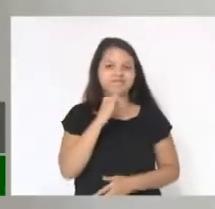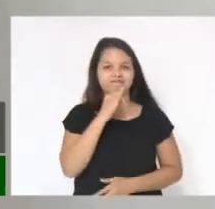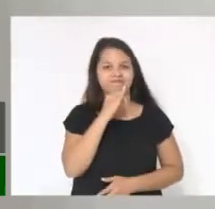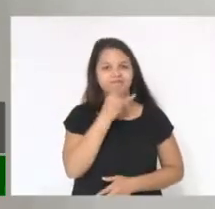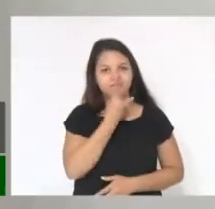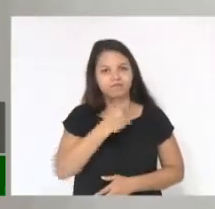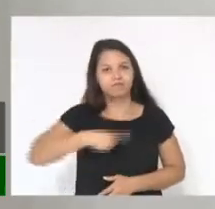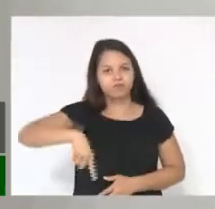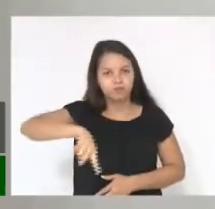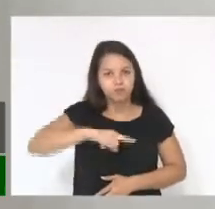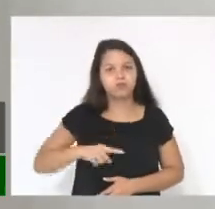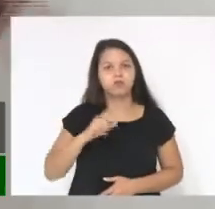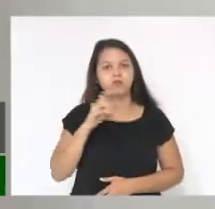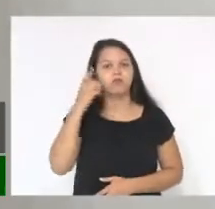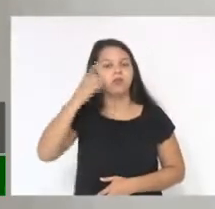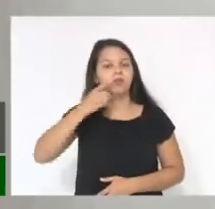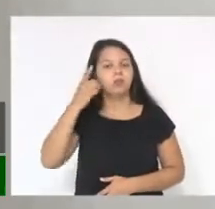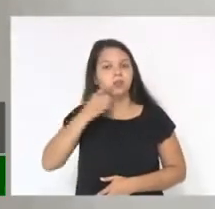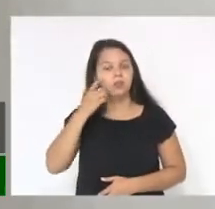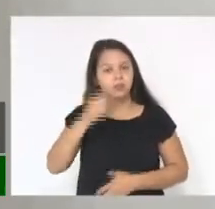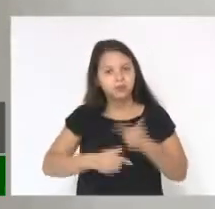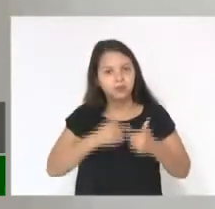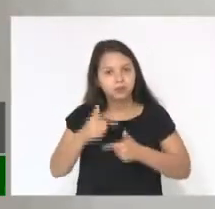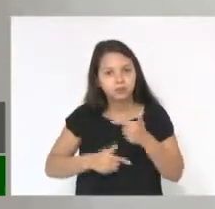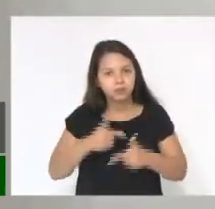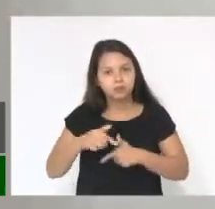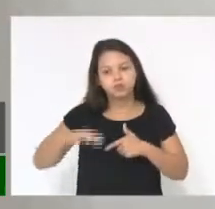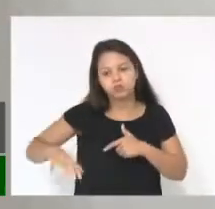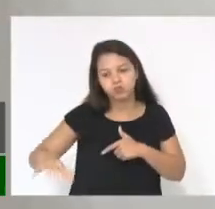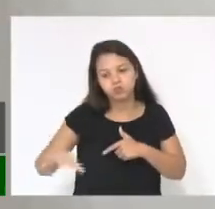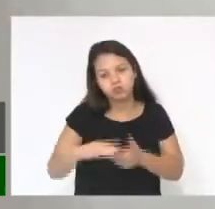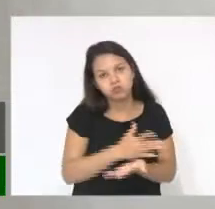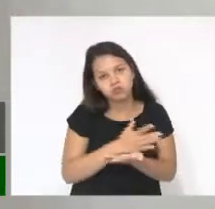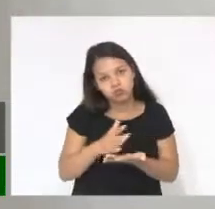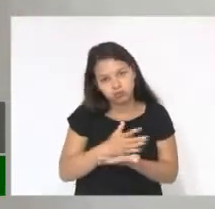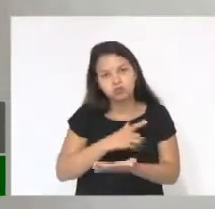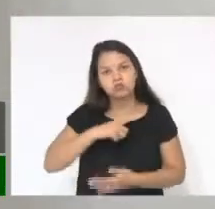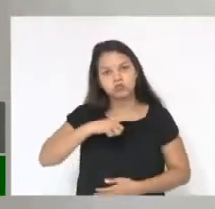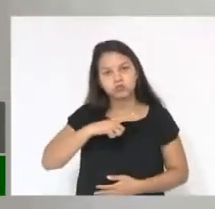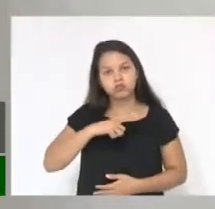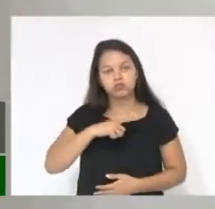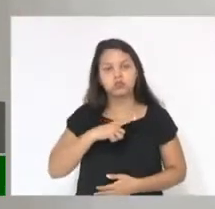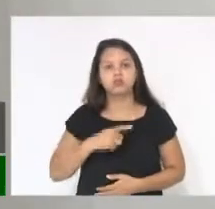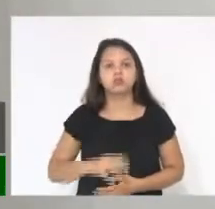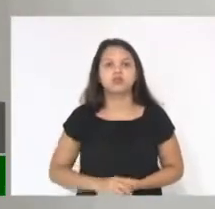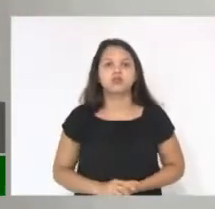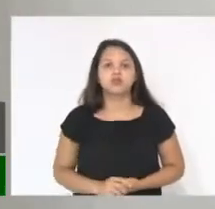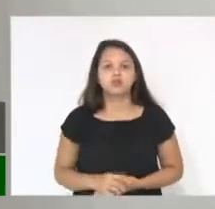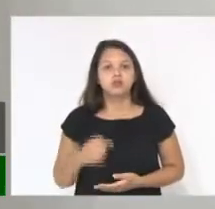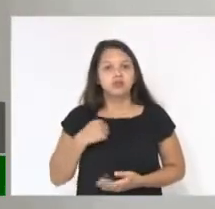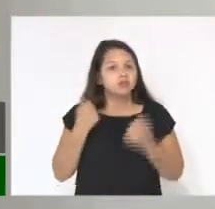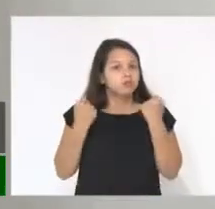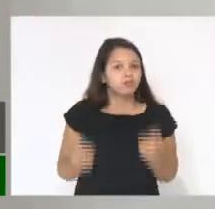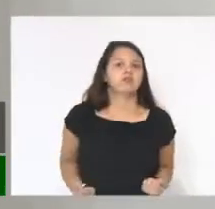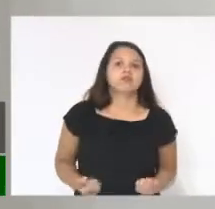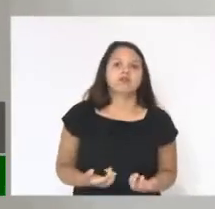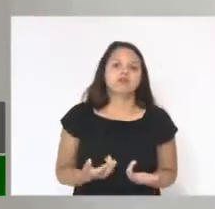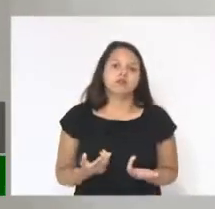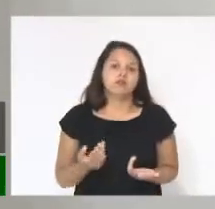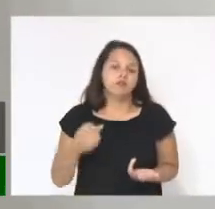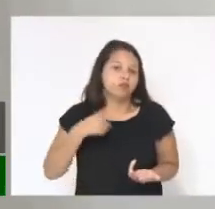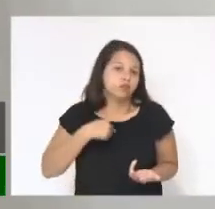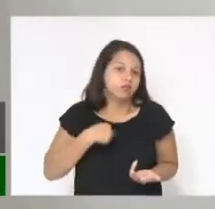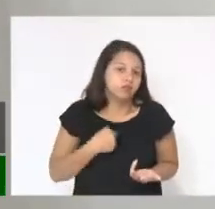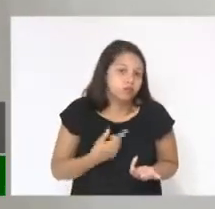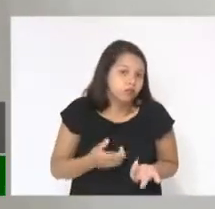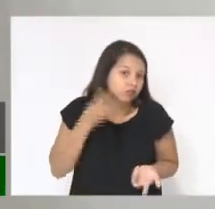nós, deputados, que atuamos em determinadas regiões, O que está? Sobrecai em cima do deputado, porque não tem